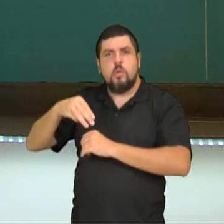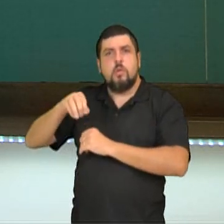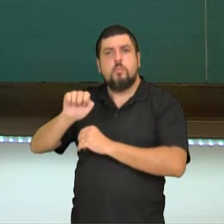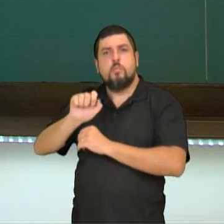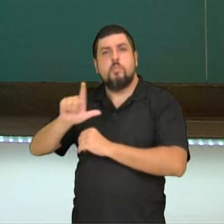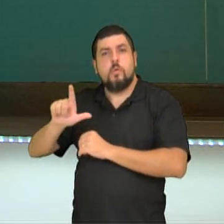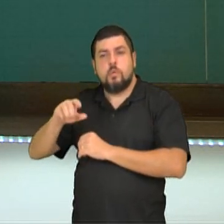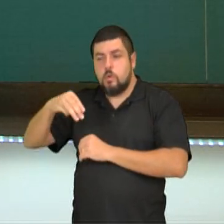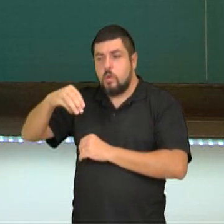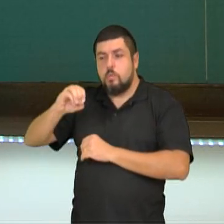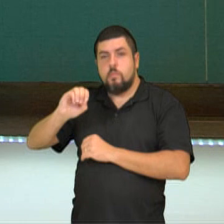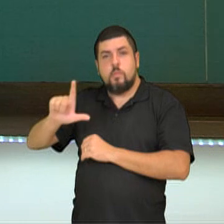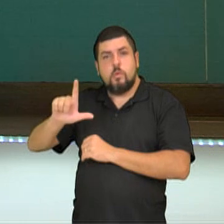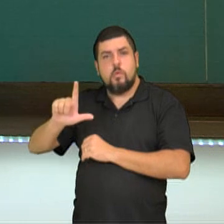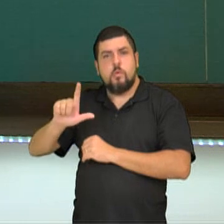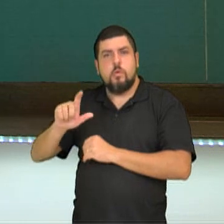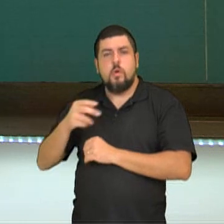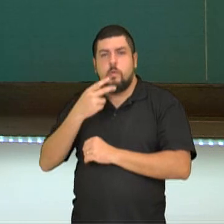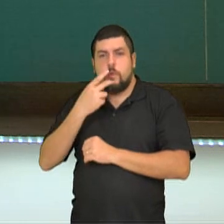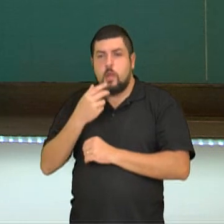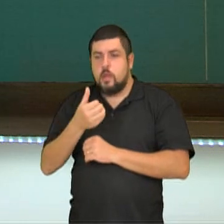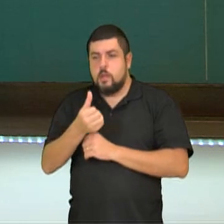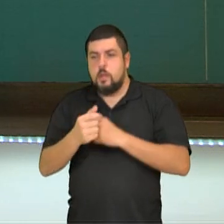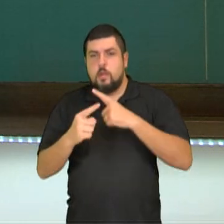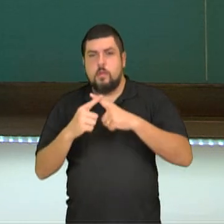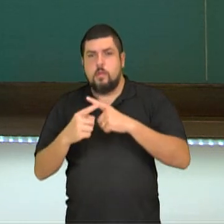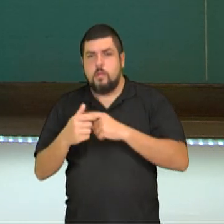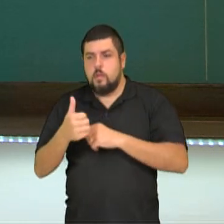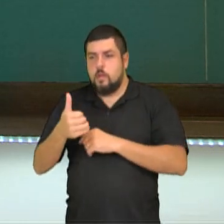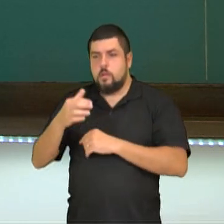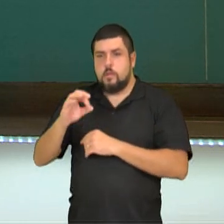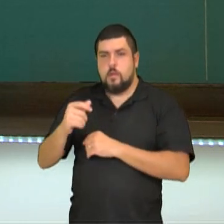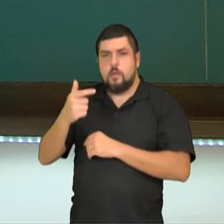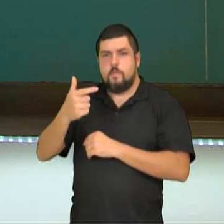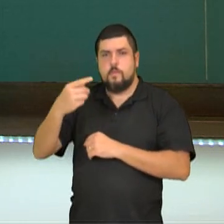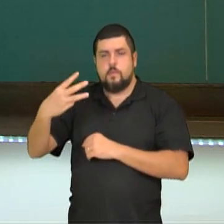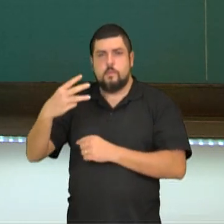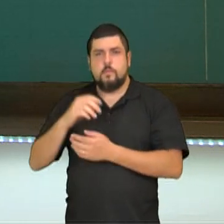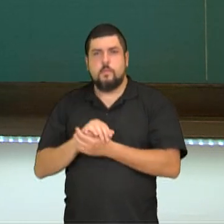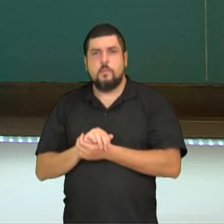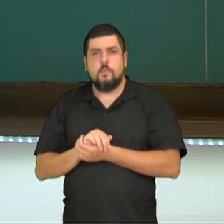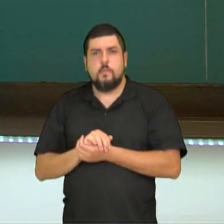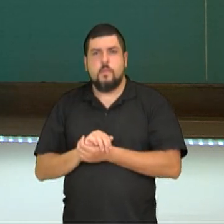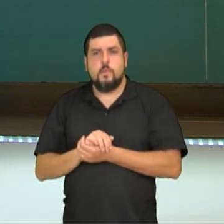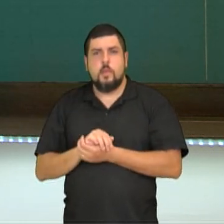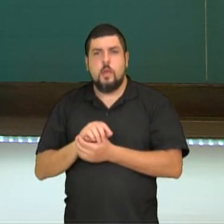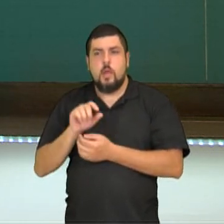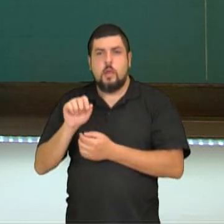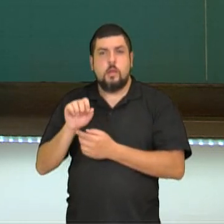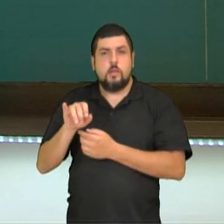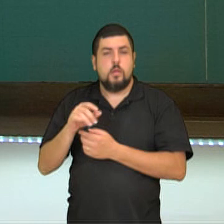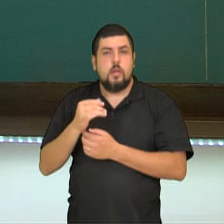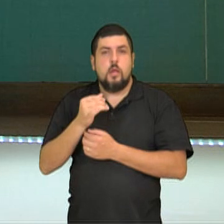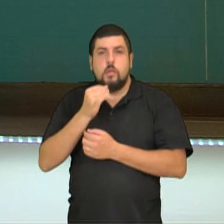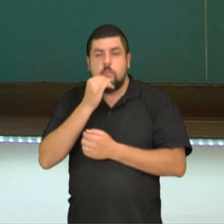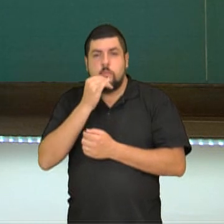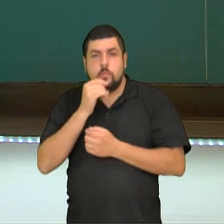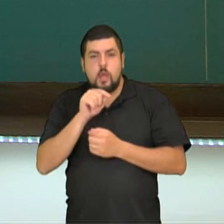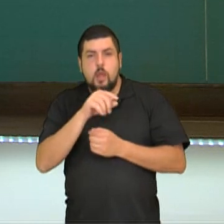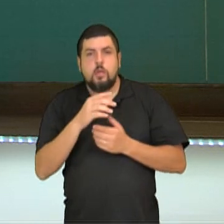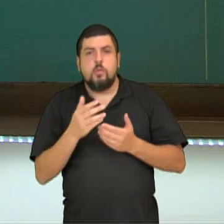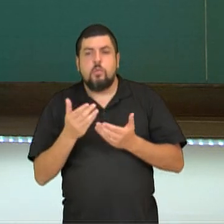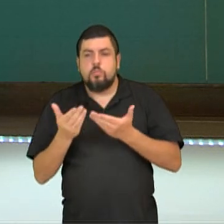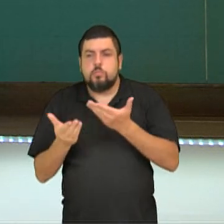transformar isso em massa, 12 balas tem uma determinada quantidade em gramas, se fossem 12 ovos, seria uma quantidade em